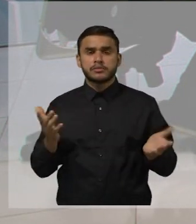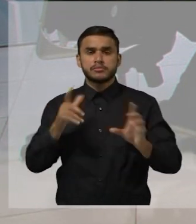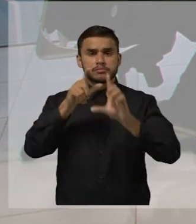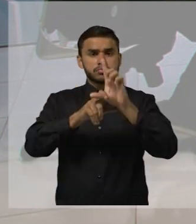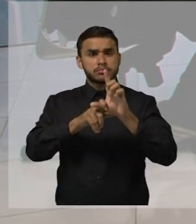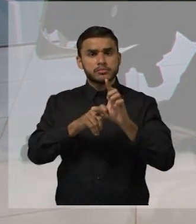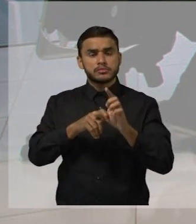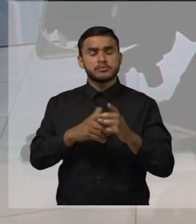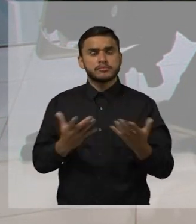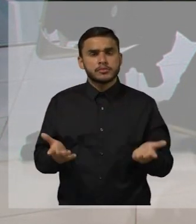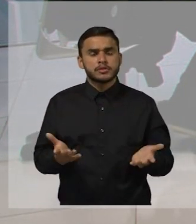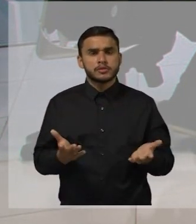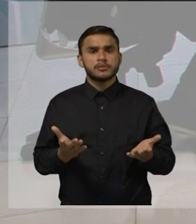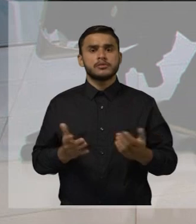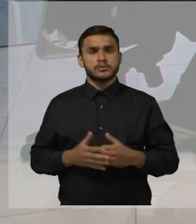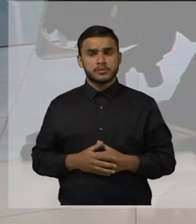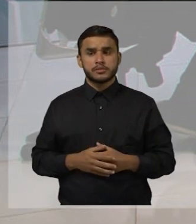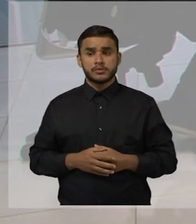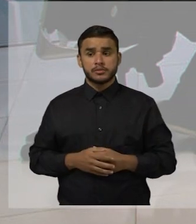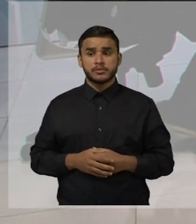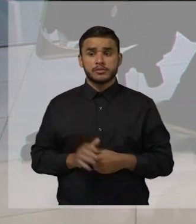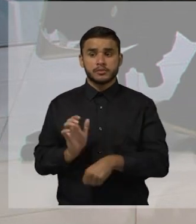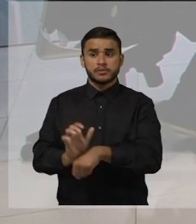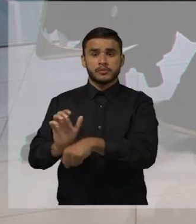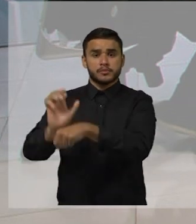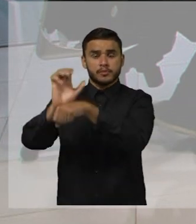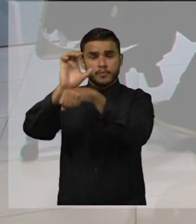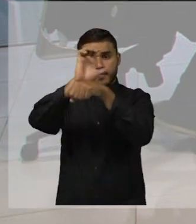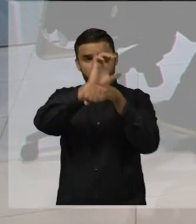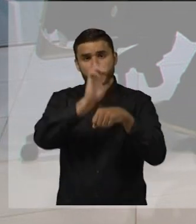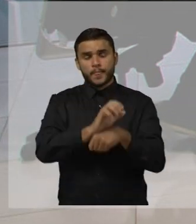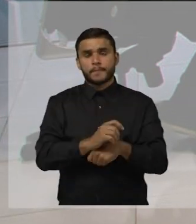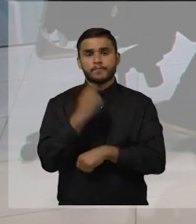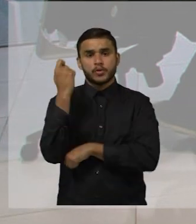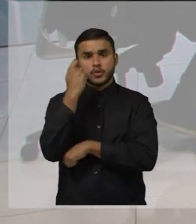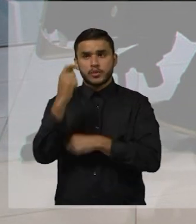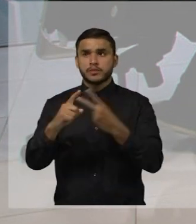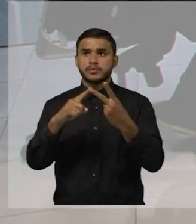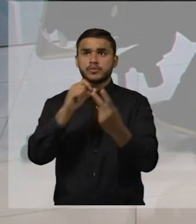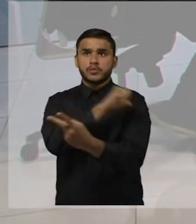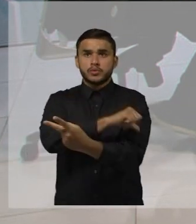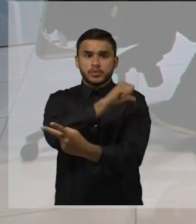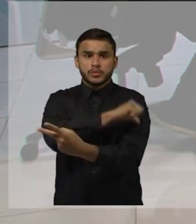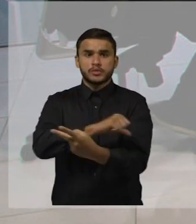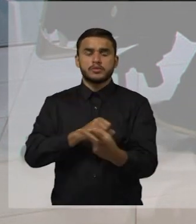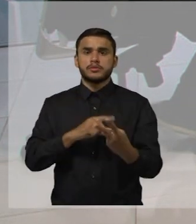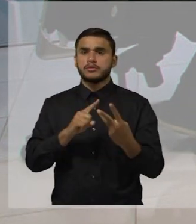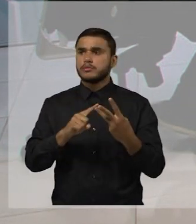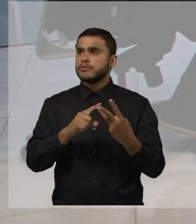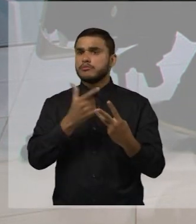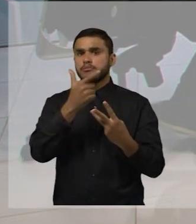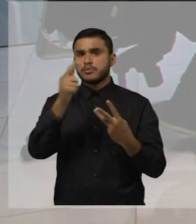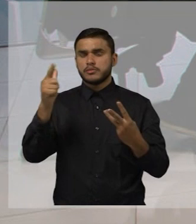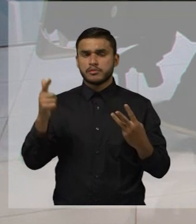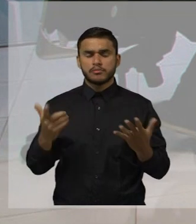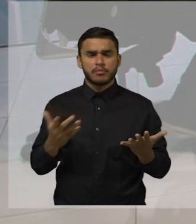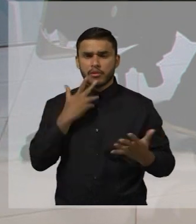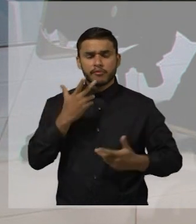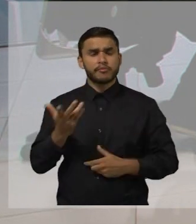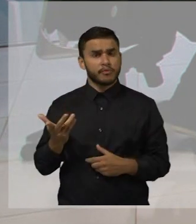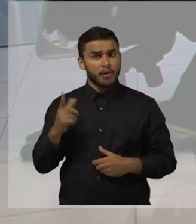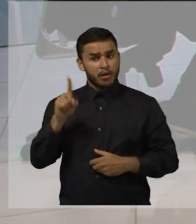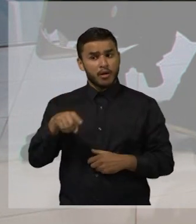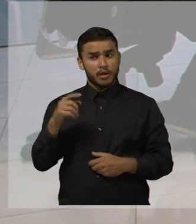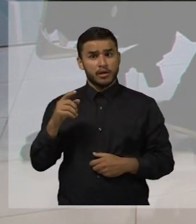estados, que são entes... Estamos falando de estados grandes, hein? Rio Pois Grande é. do Sul, Rio de Janeiro. É. Ainda tem mais o seguinte, você pega os